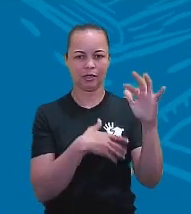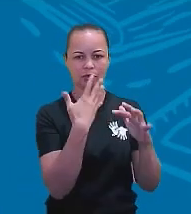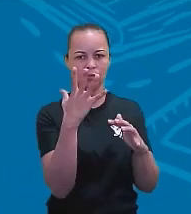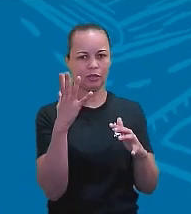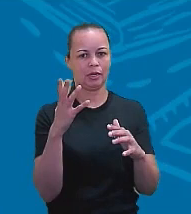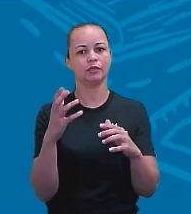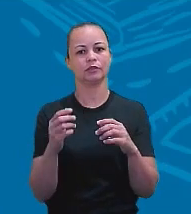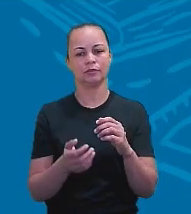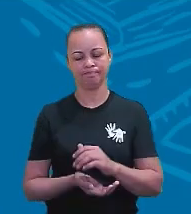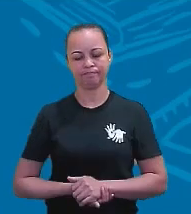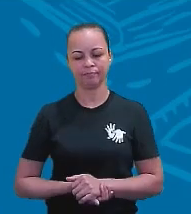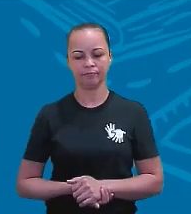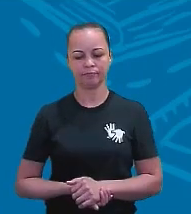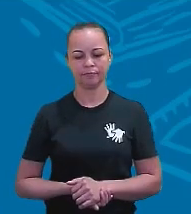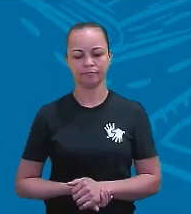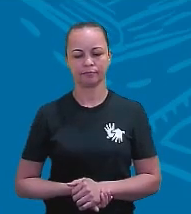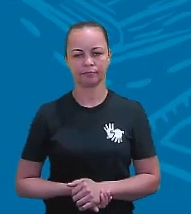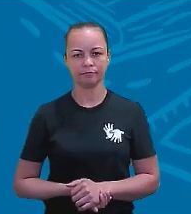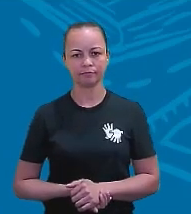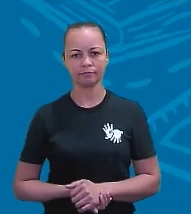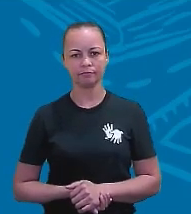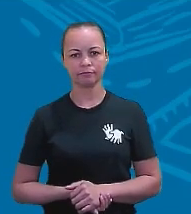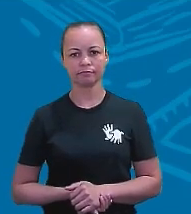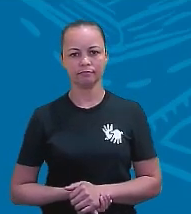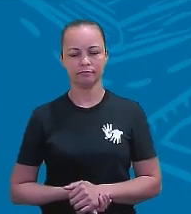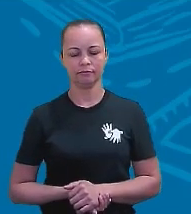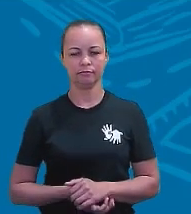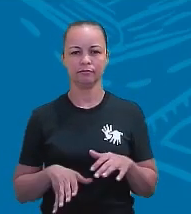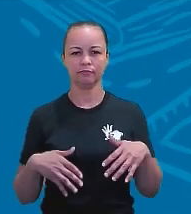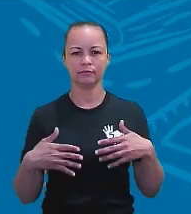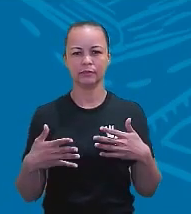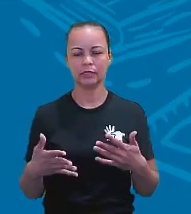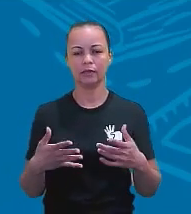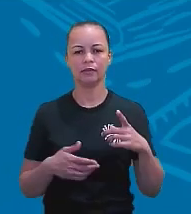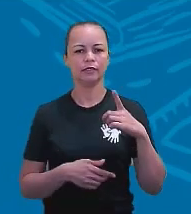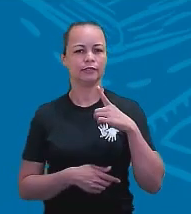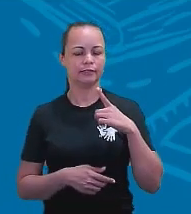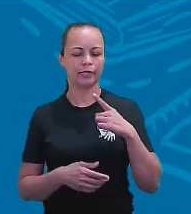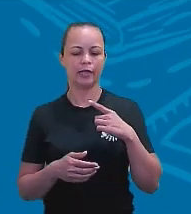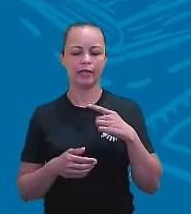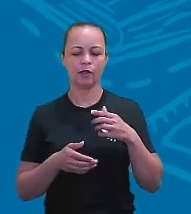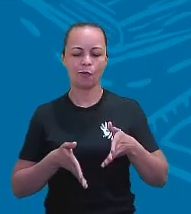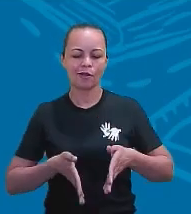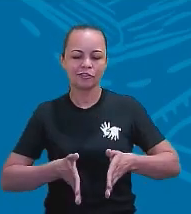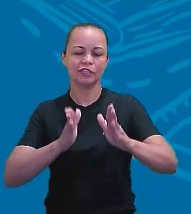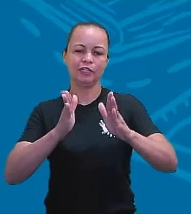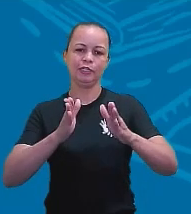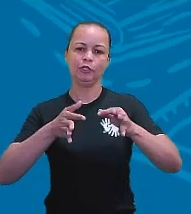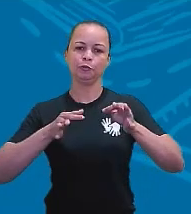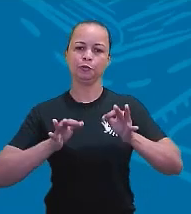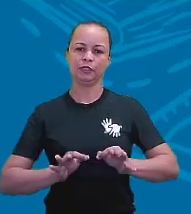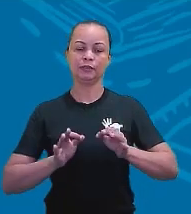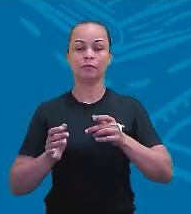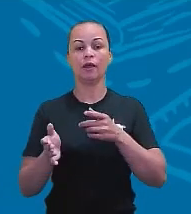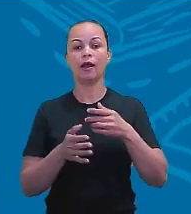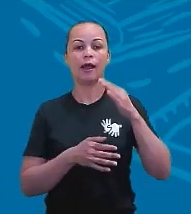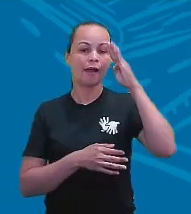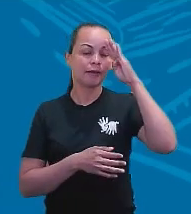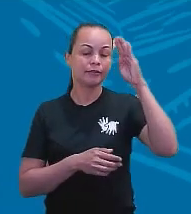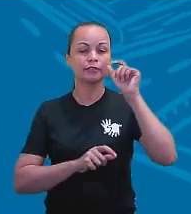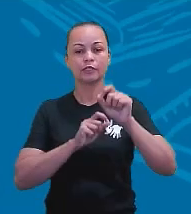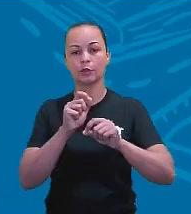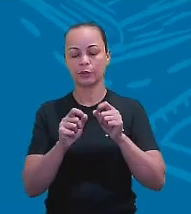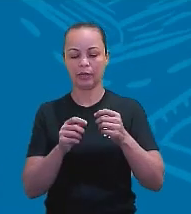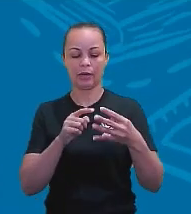é? Bom, e aí a gente tem algumas linhas principais. Ela possuía 4, tá? Que